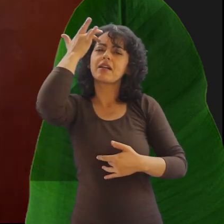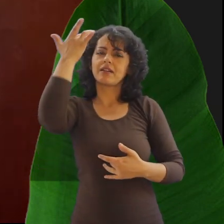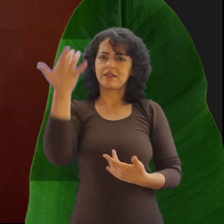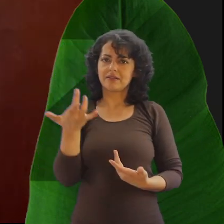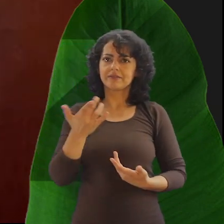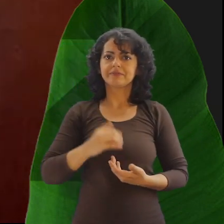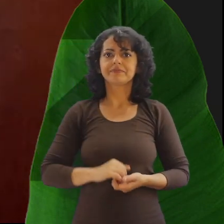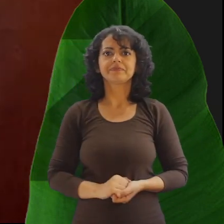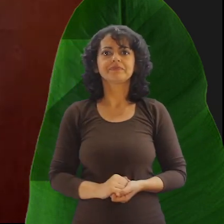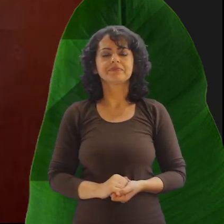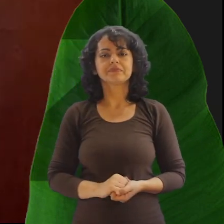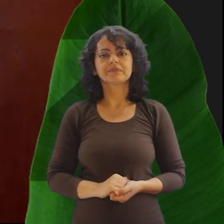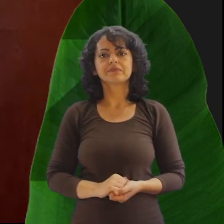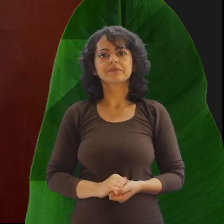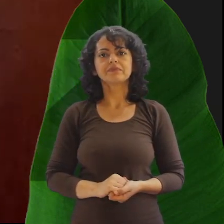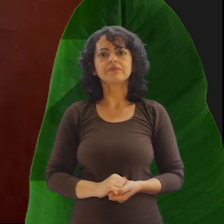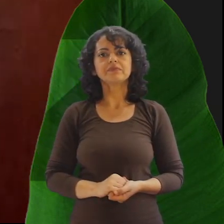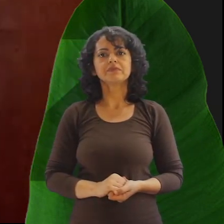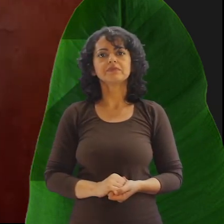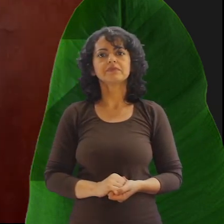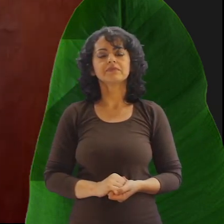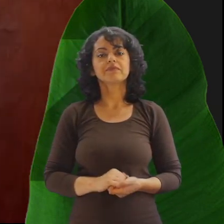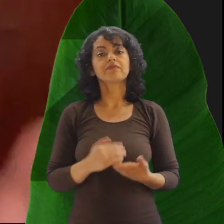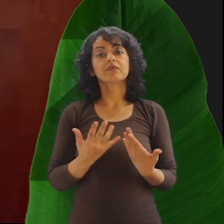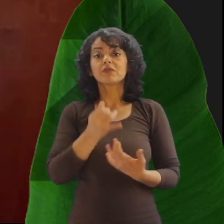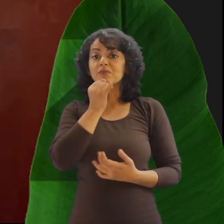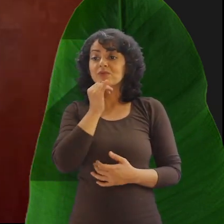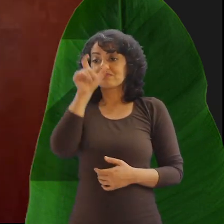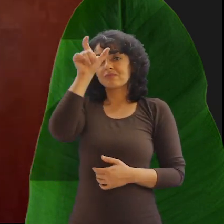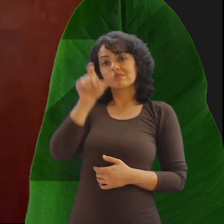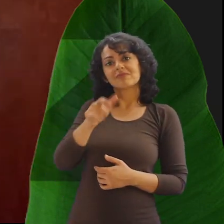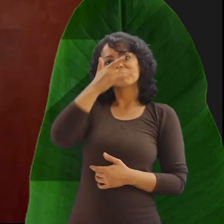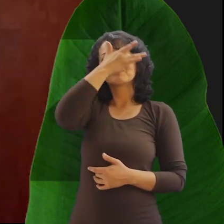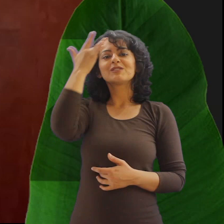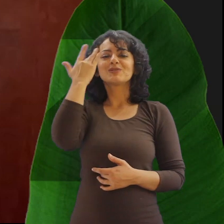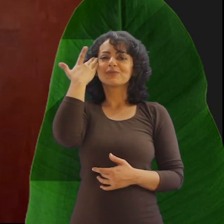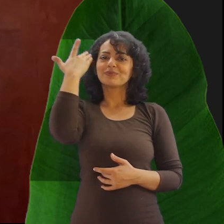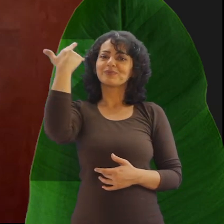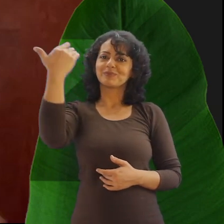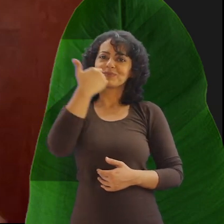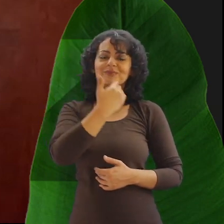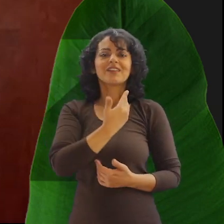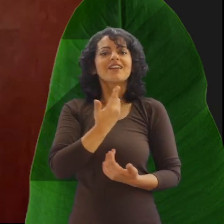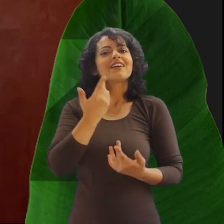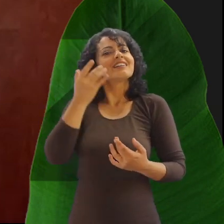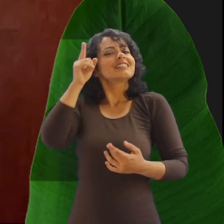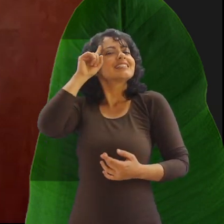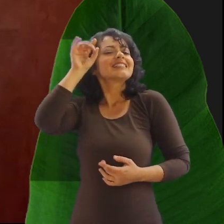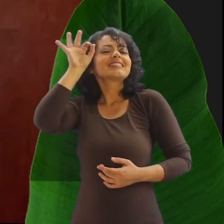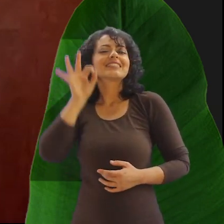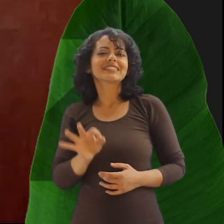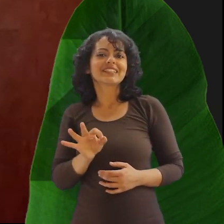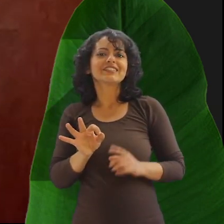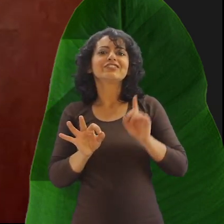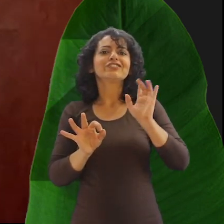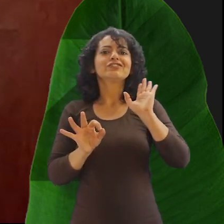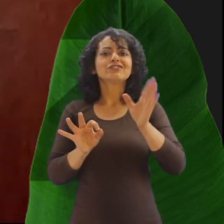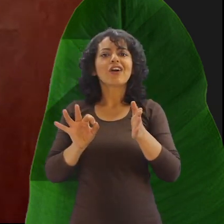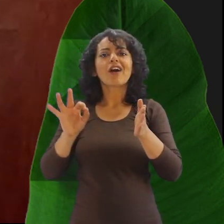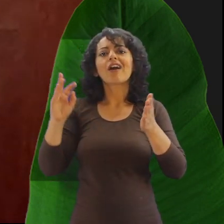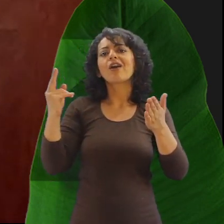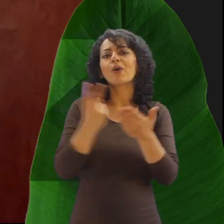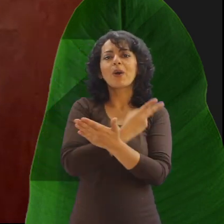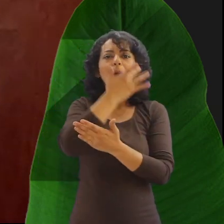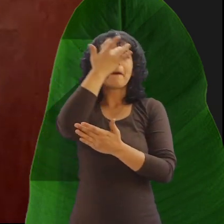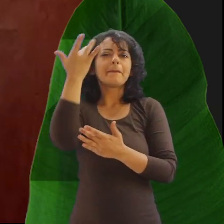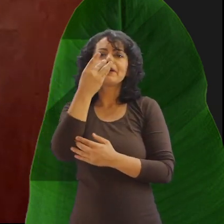Numa situação de pessoa pública, já com certeza viveu alguma história de cancelamento, de